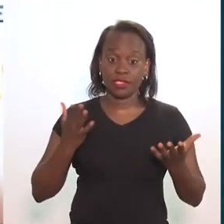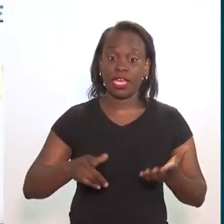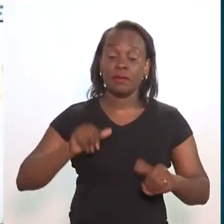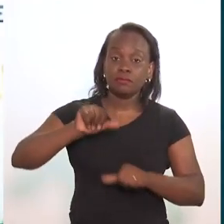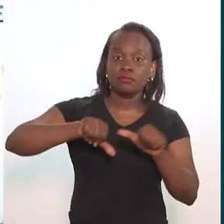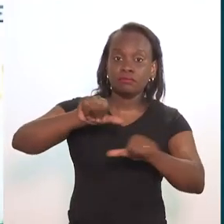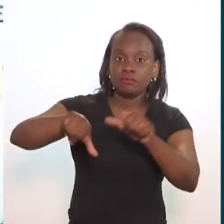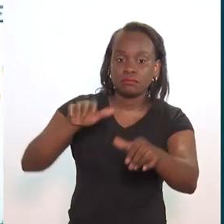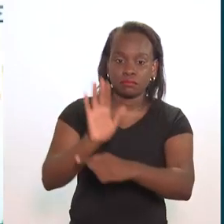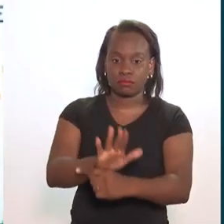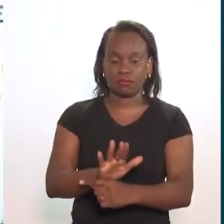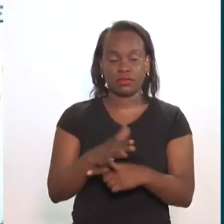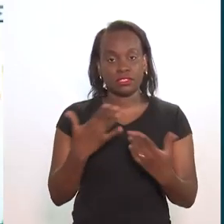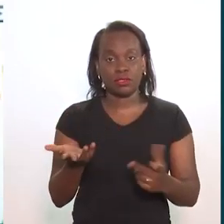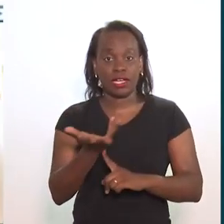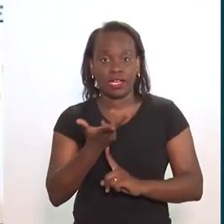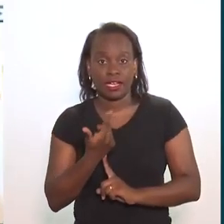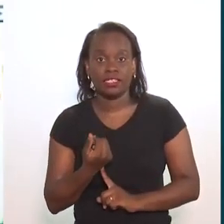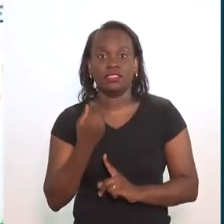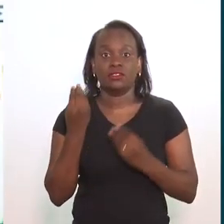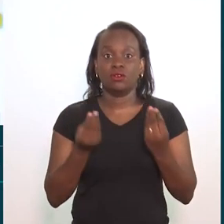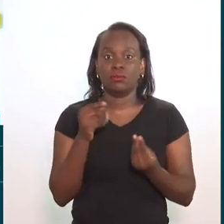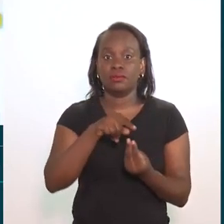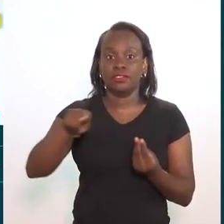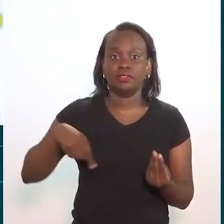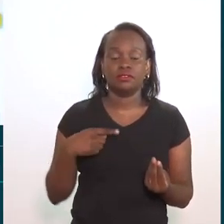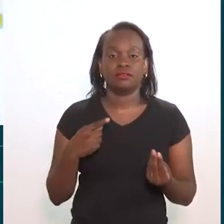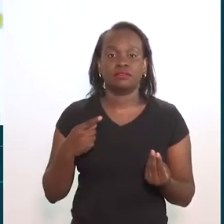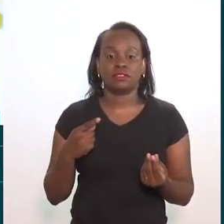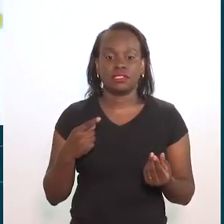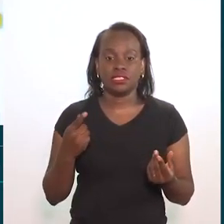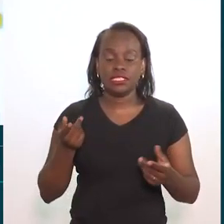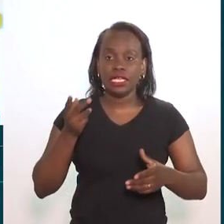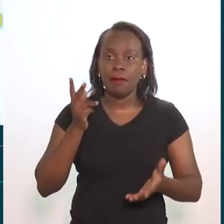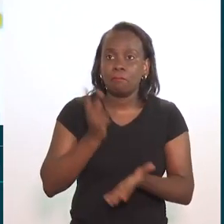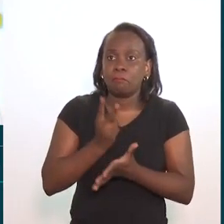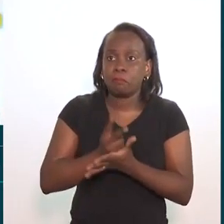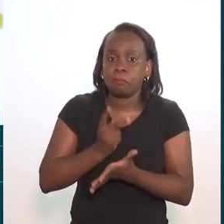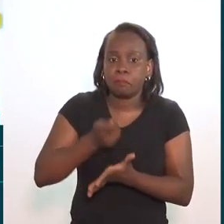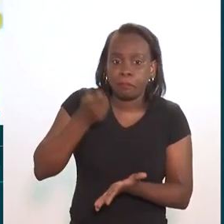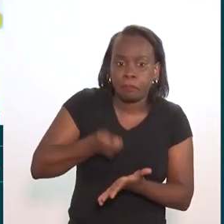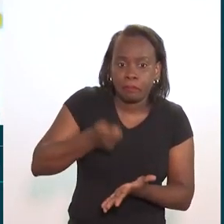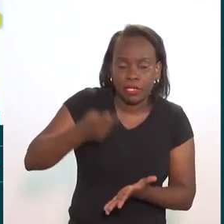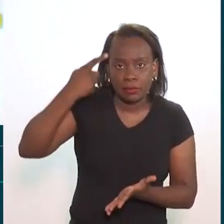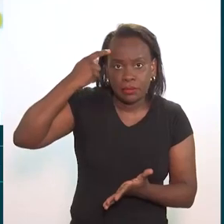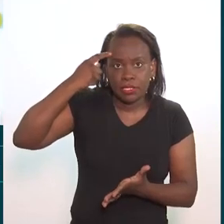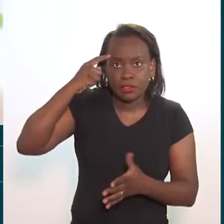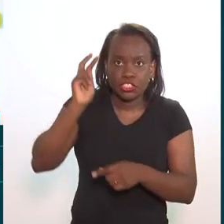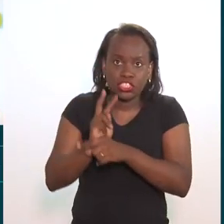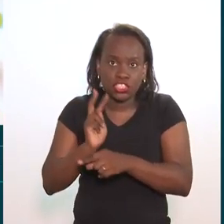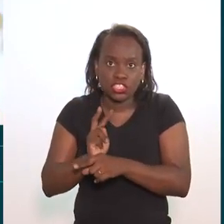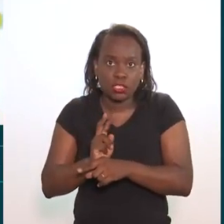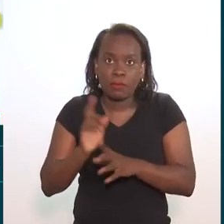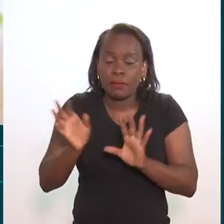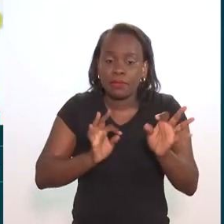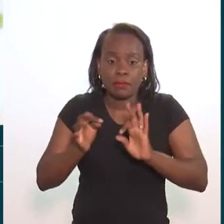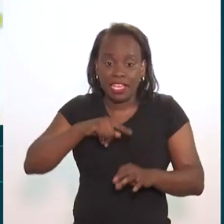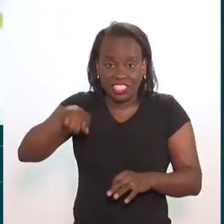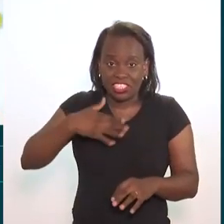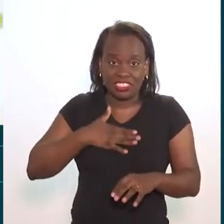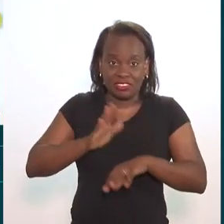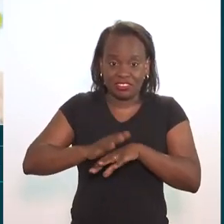é transformador. Então, a arte é uma maneira da gente fugir um pouco da imposição do pensamento simbólico que não é